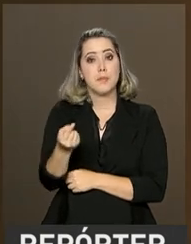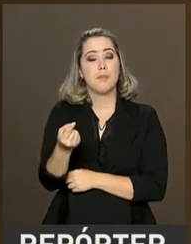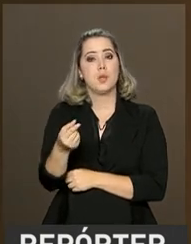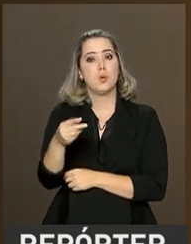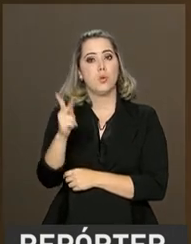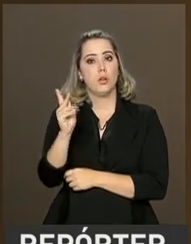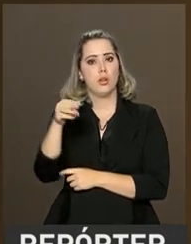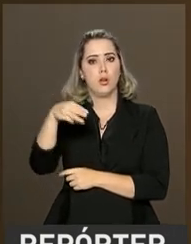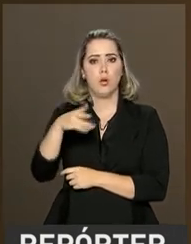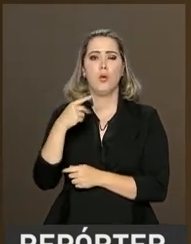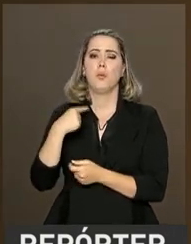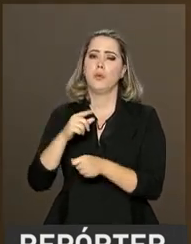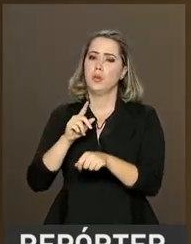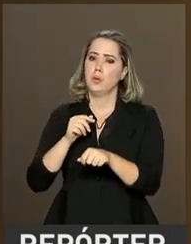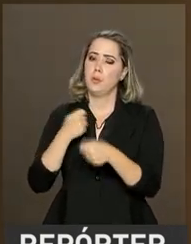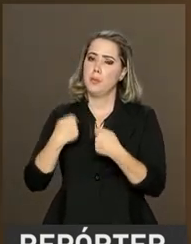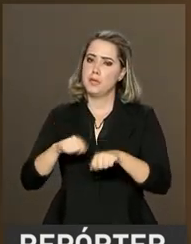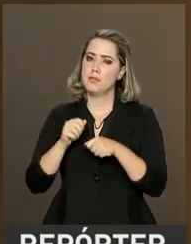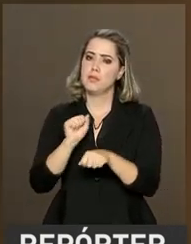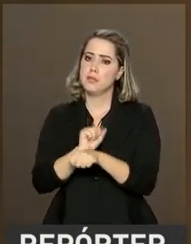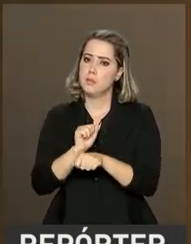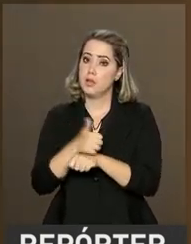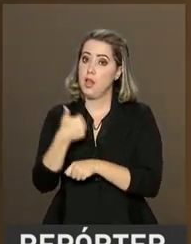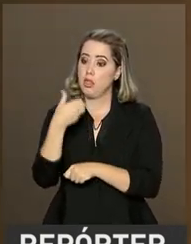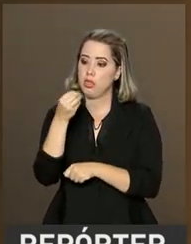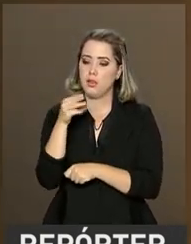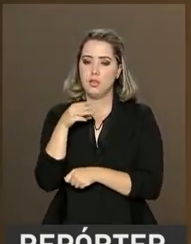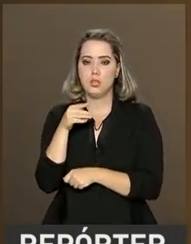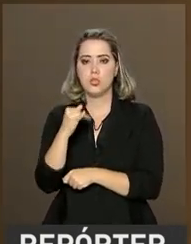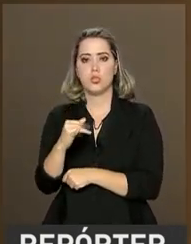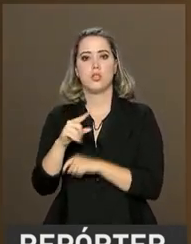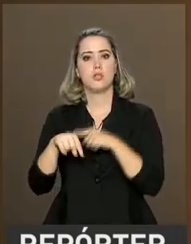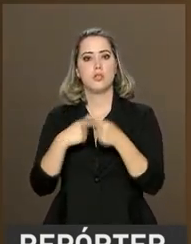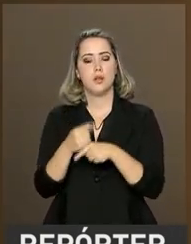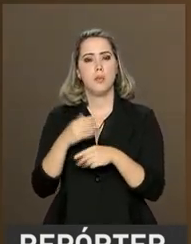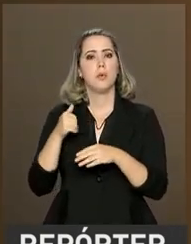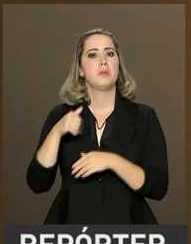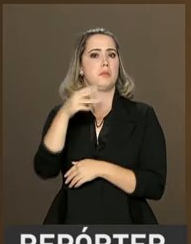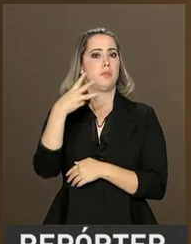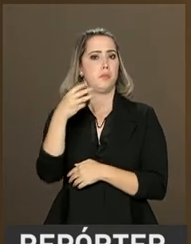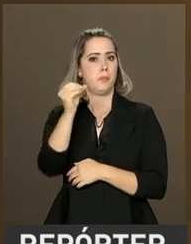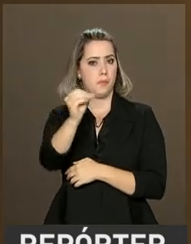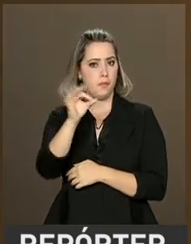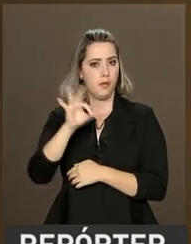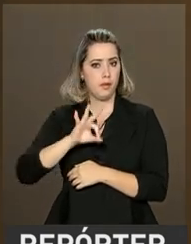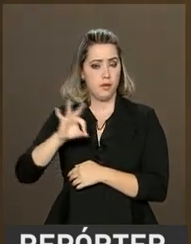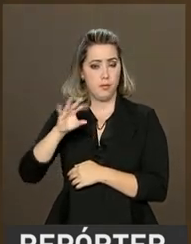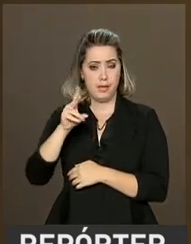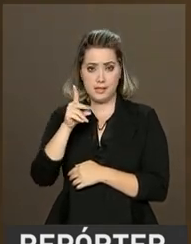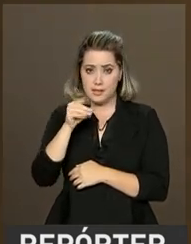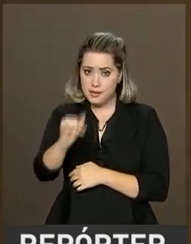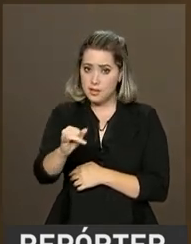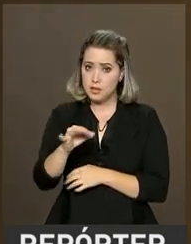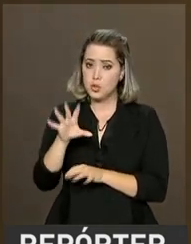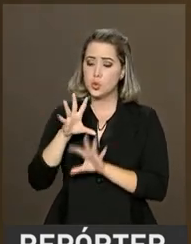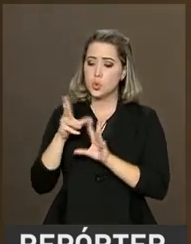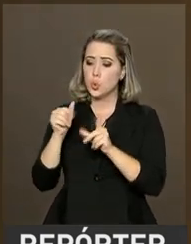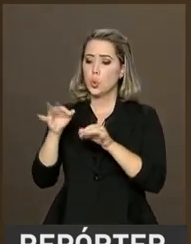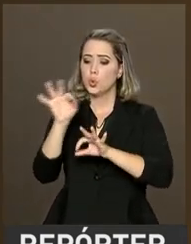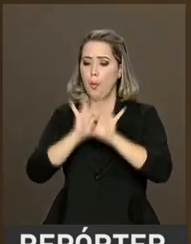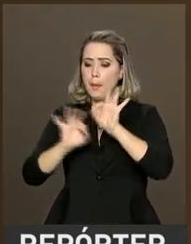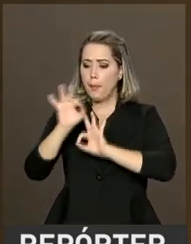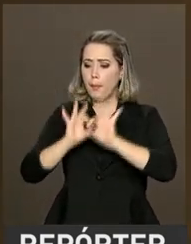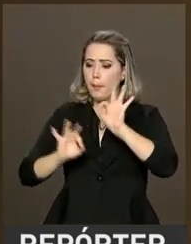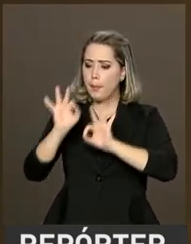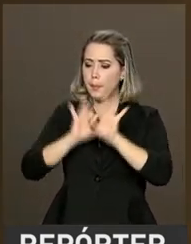deve levar até dez dias depois serão necessários mais 30 dias para que todos o subsistema